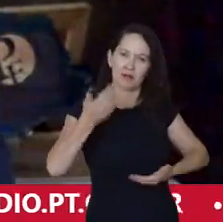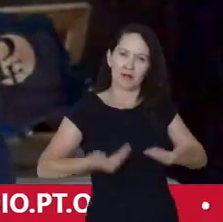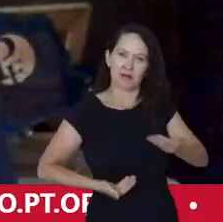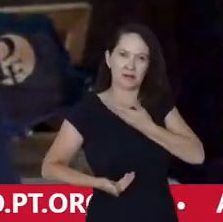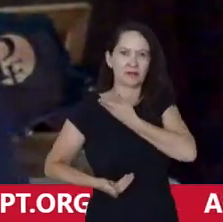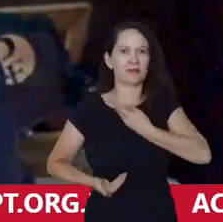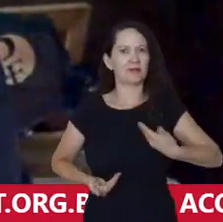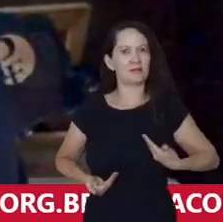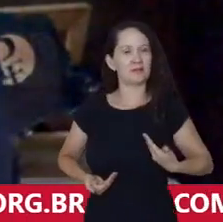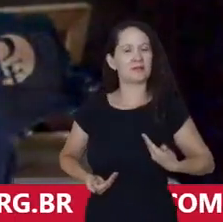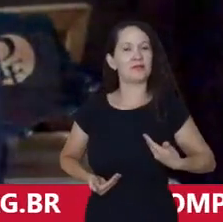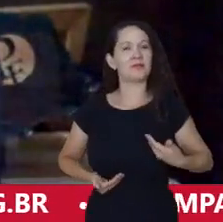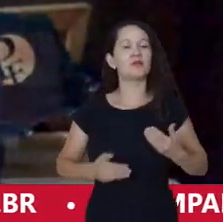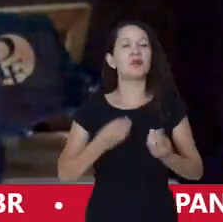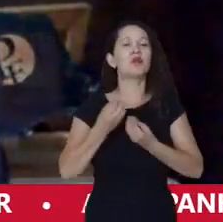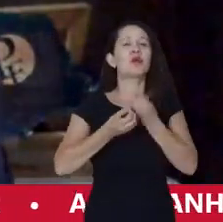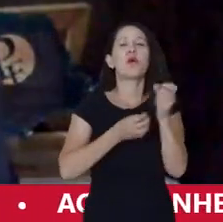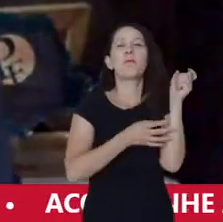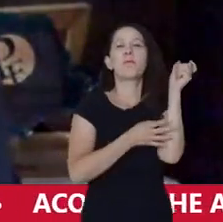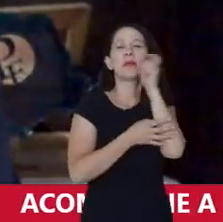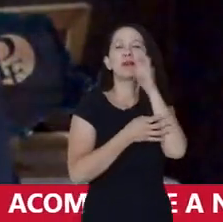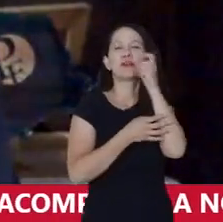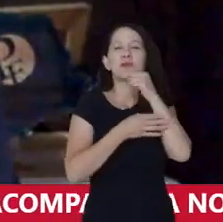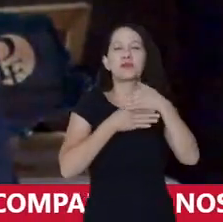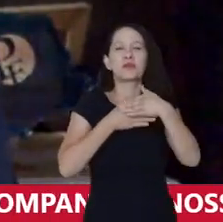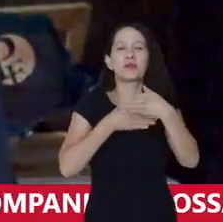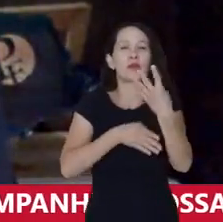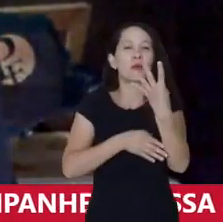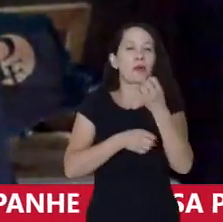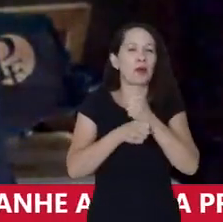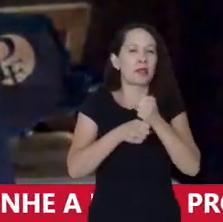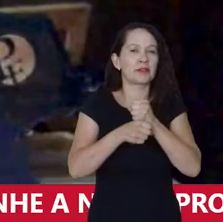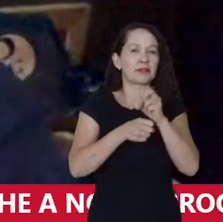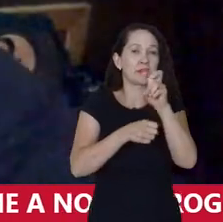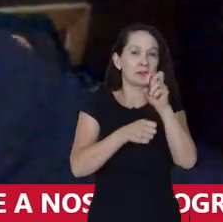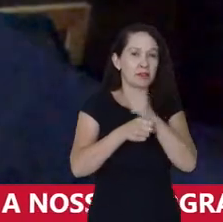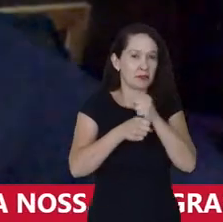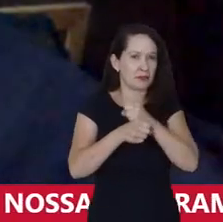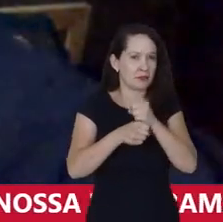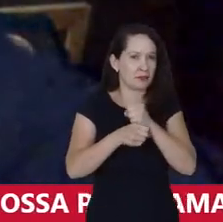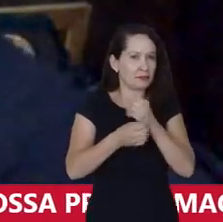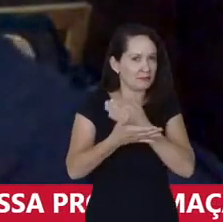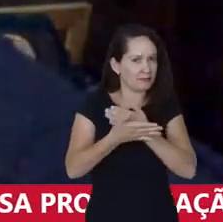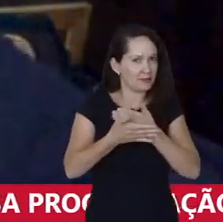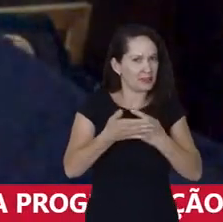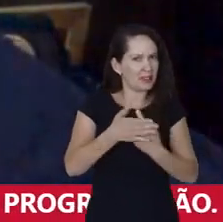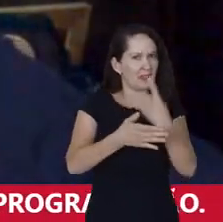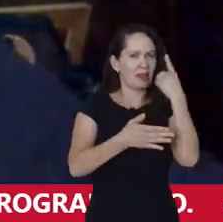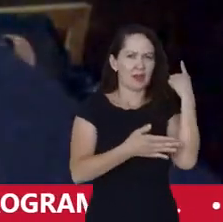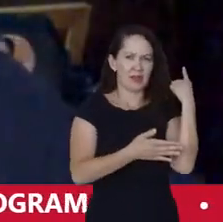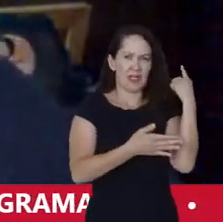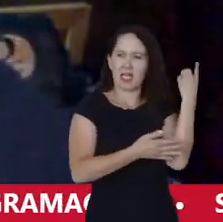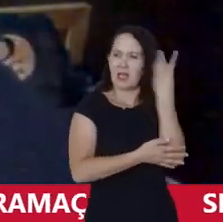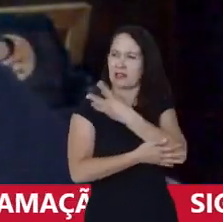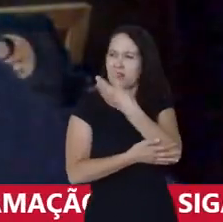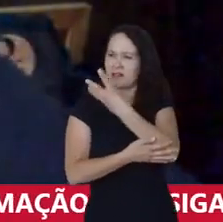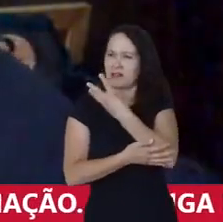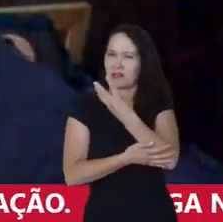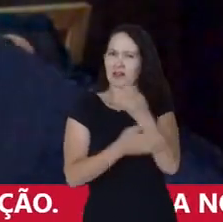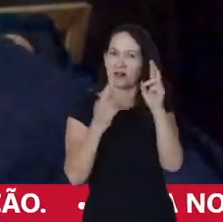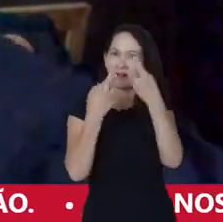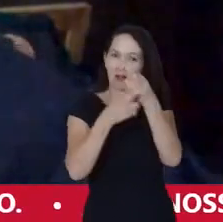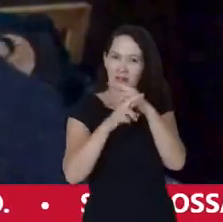público? E o quanto que eles mentiram ao longo desses 4, 5 anos, desde lá do início da terceirização, da